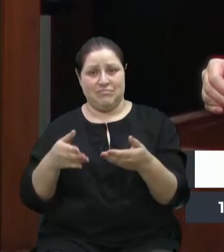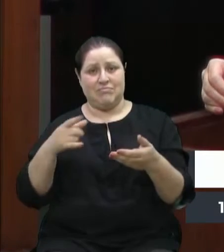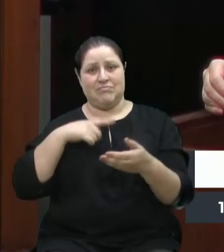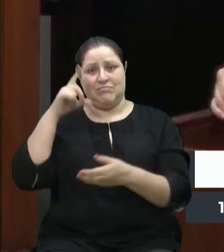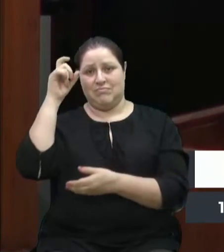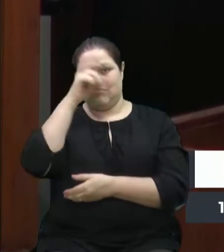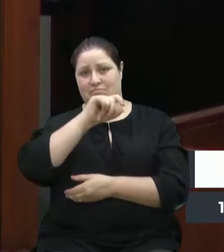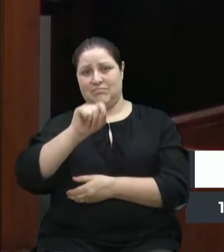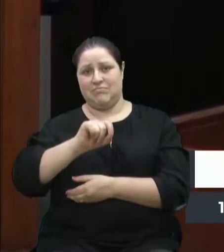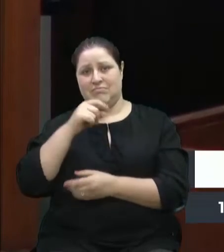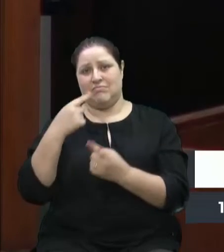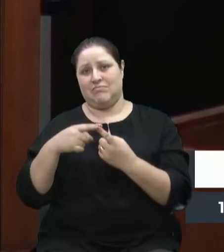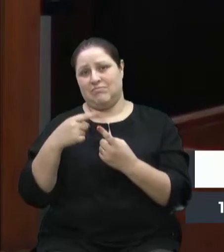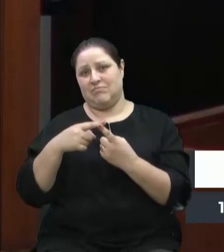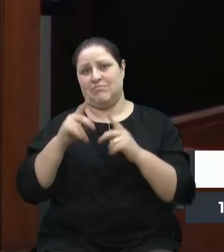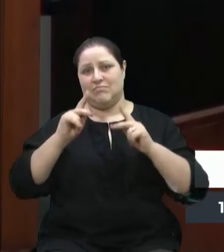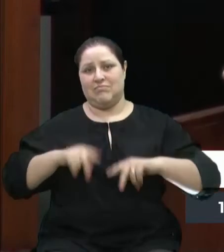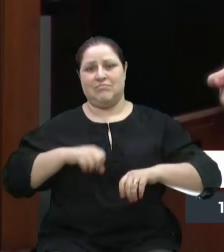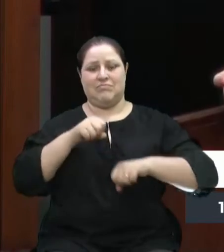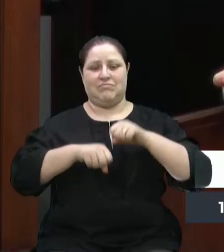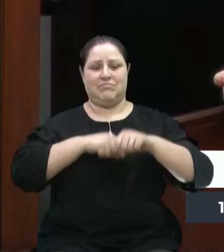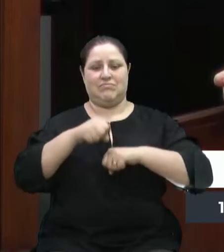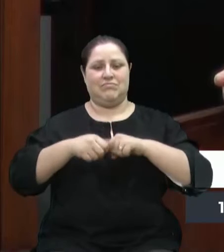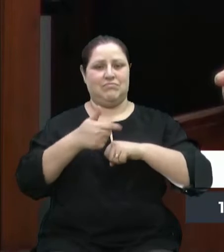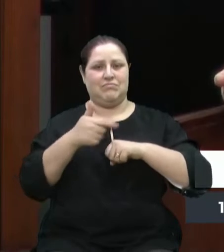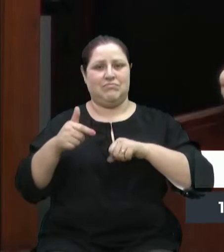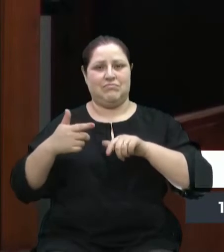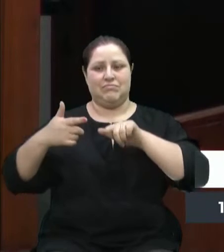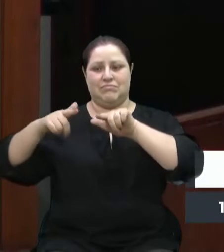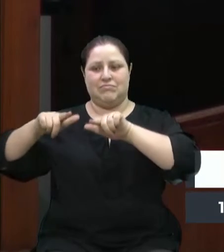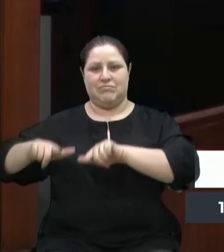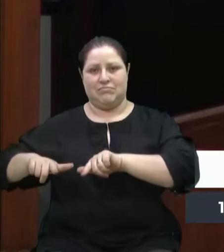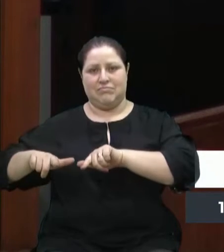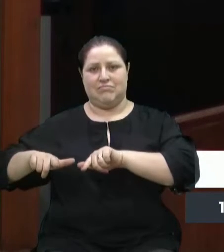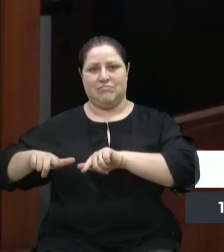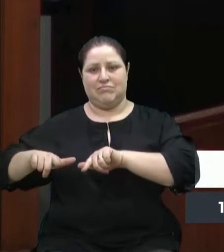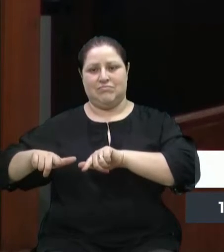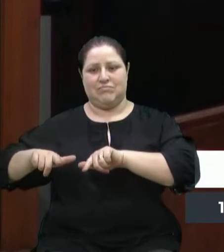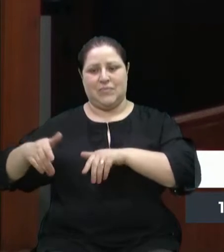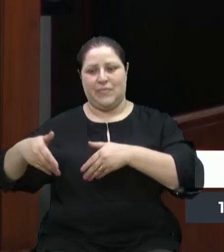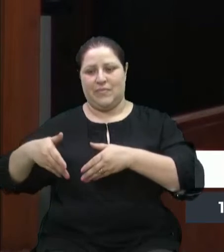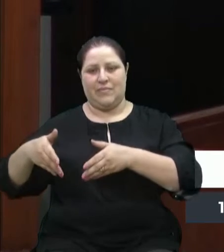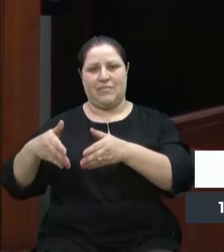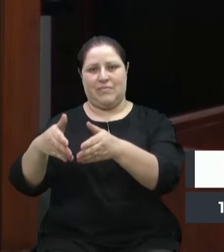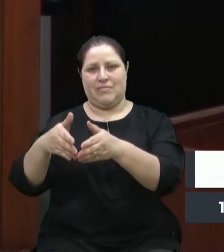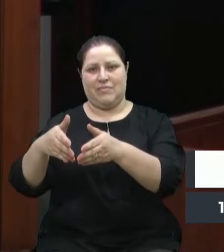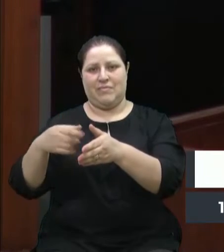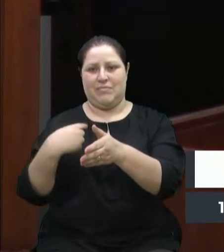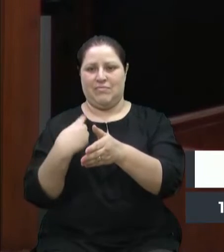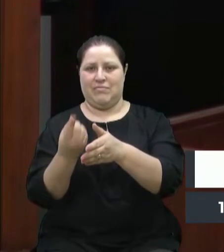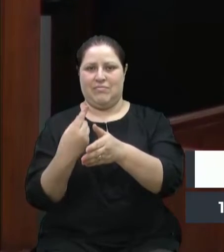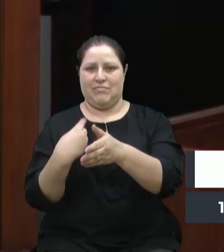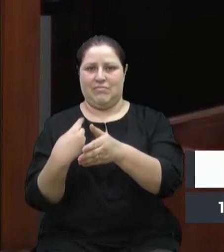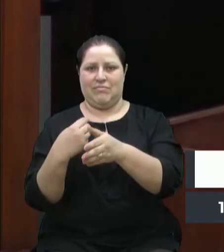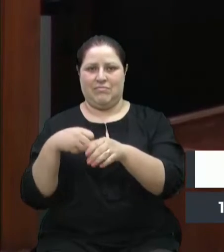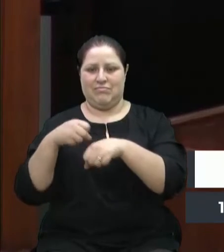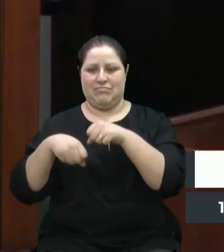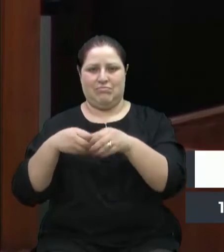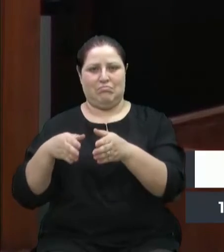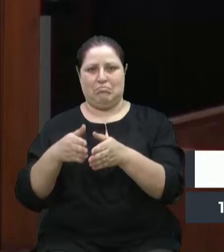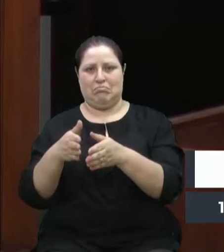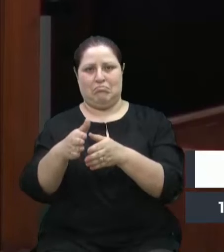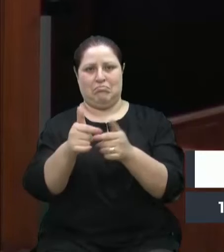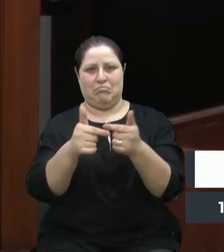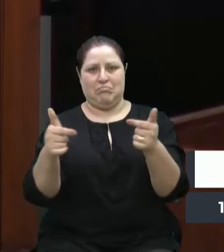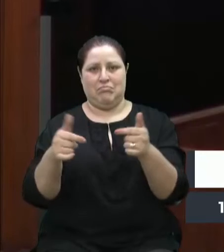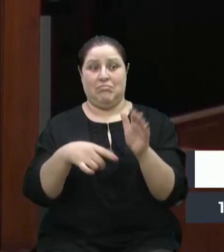dificuldade porque o ciclista ele não tem um local onde se locomover. A legislação fala que, não